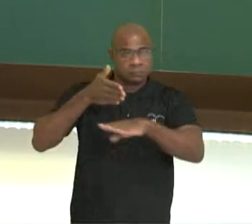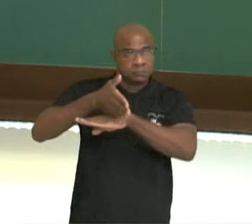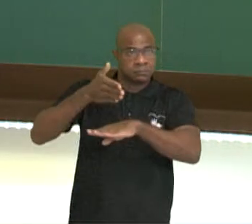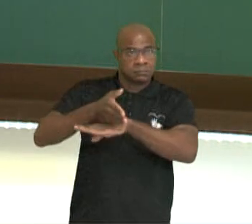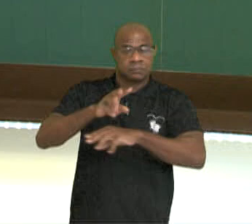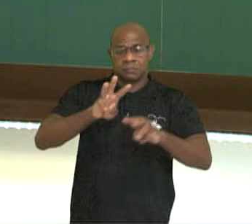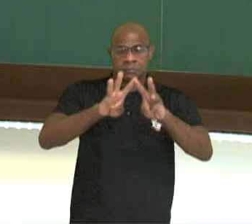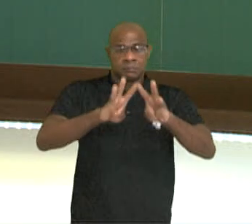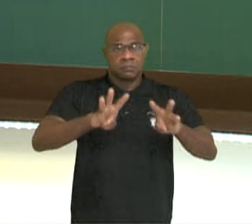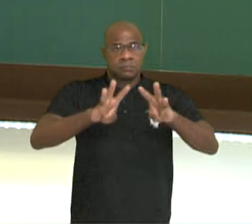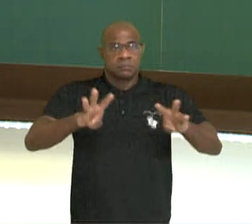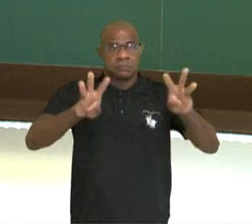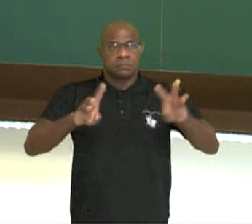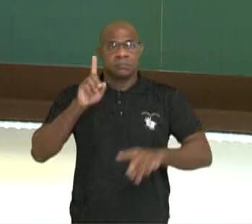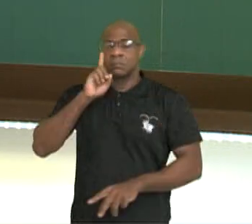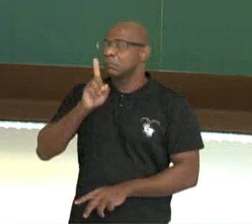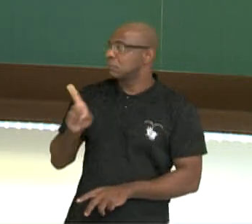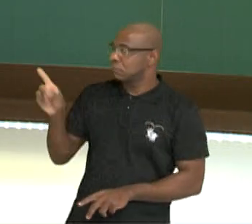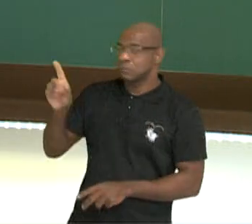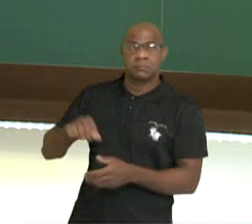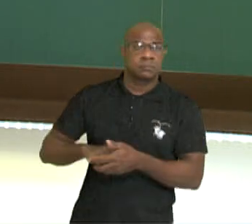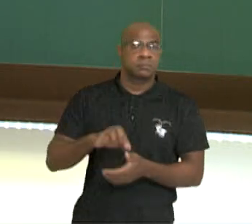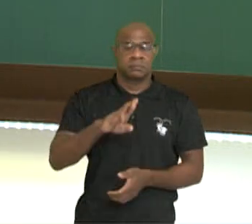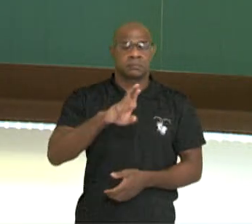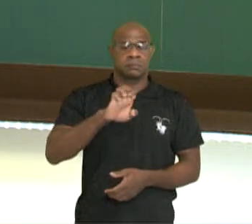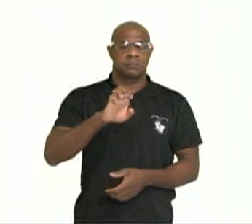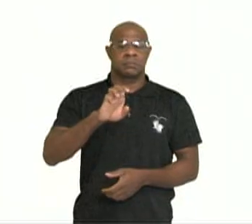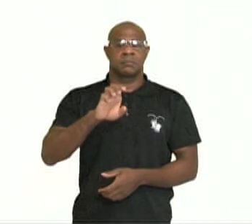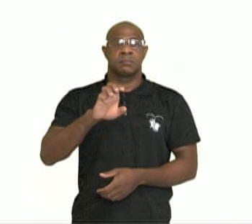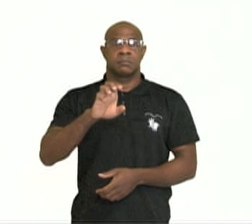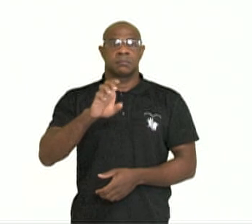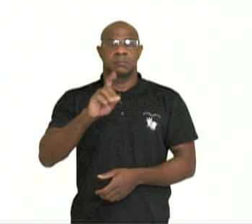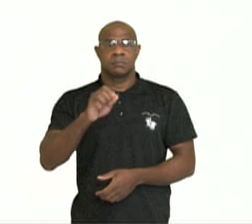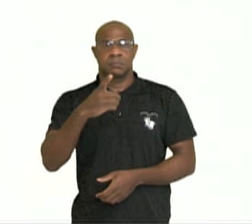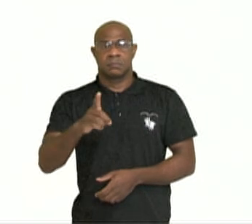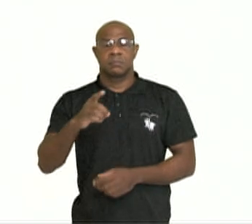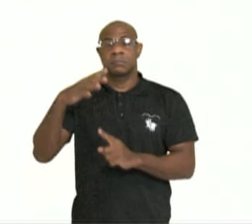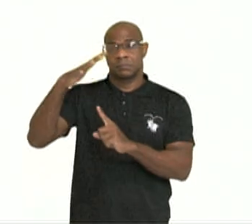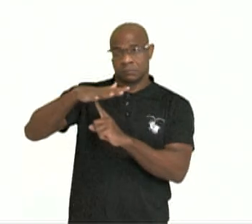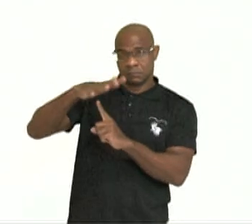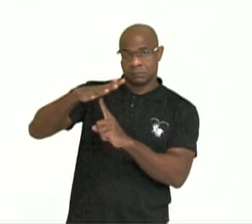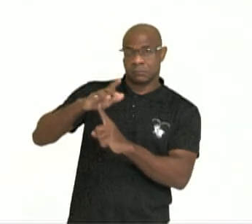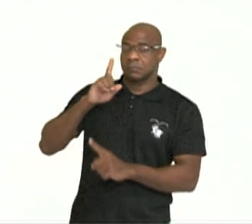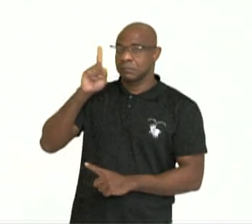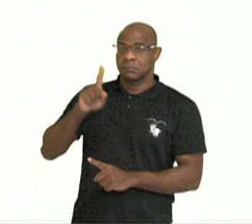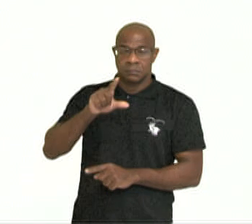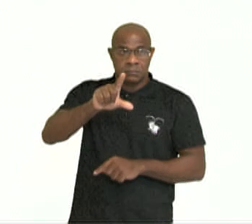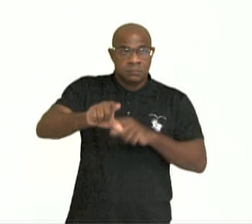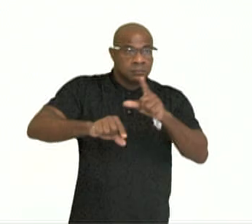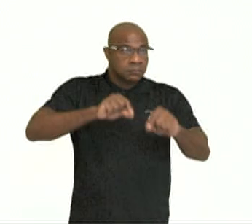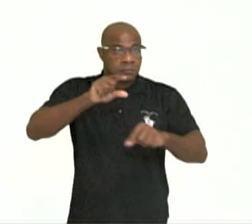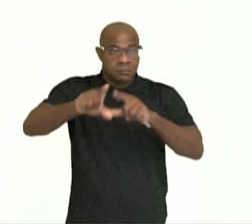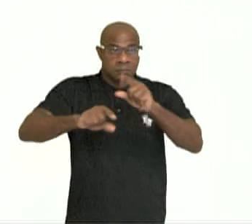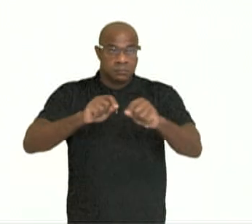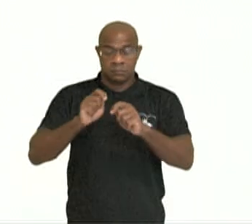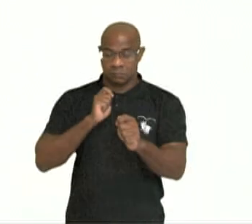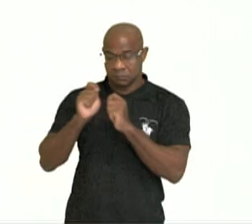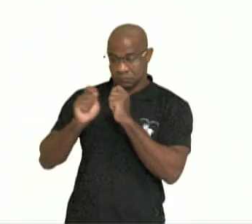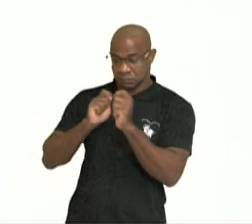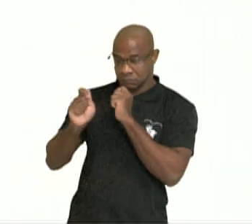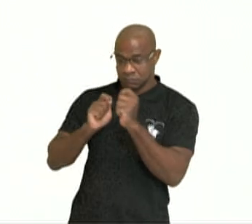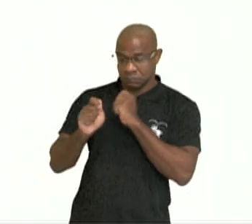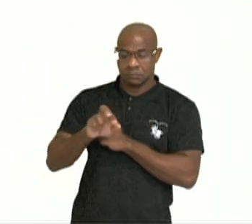Redação Paraná, certo? Seleciona a produção textual